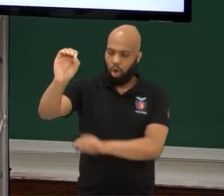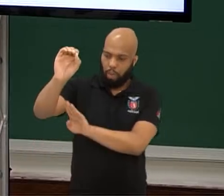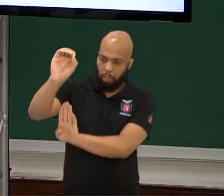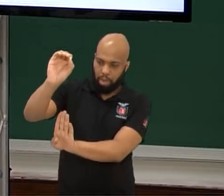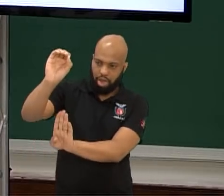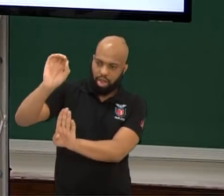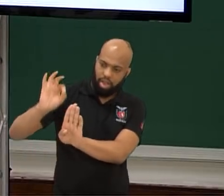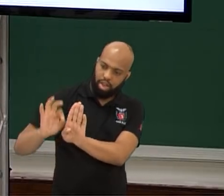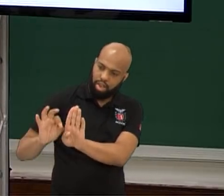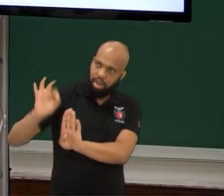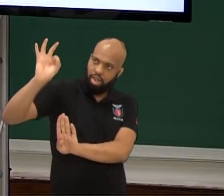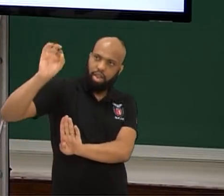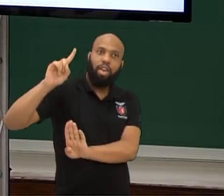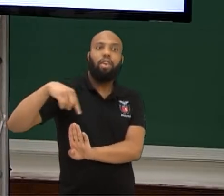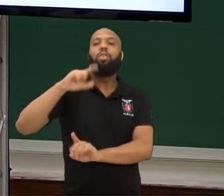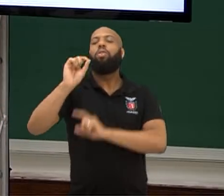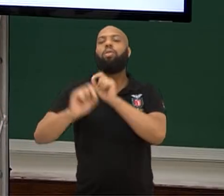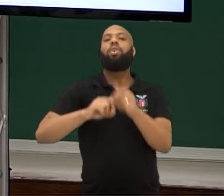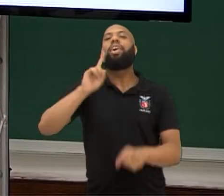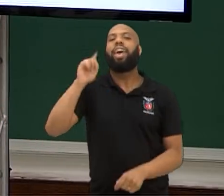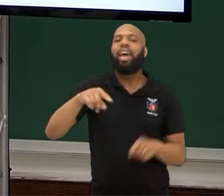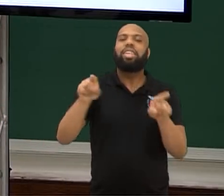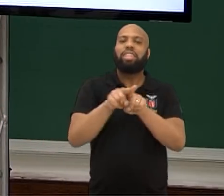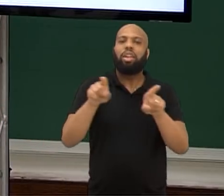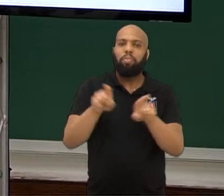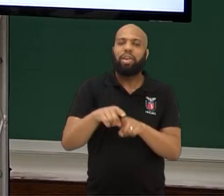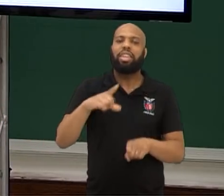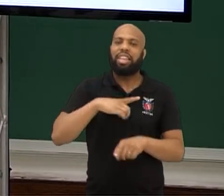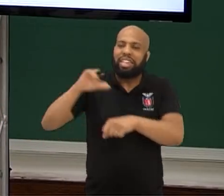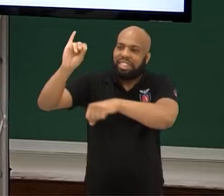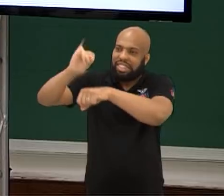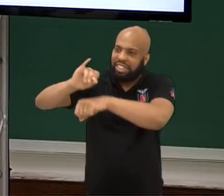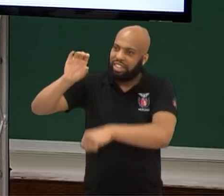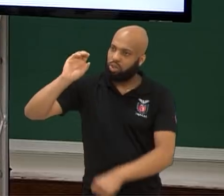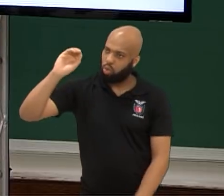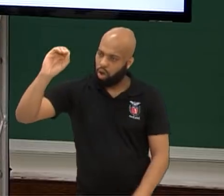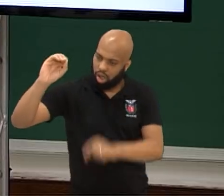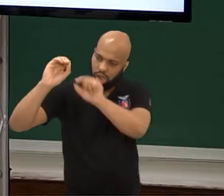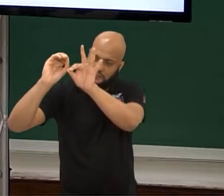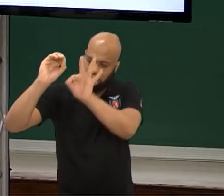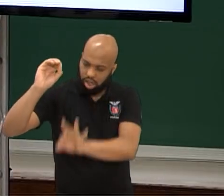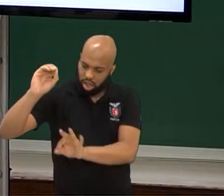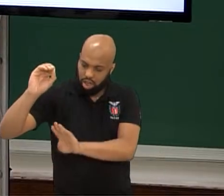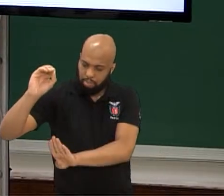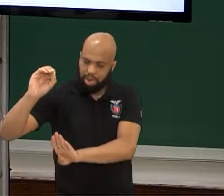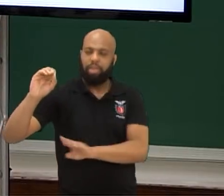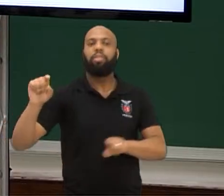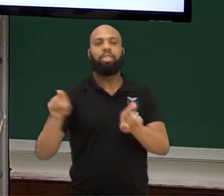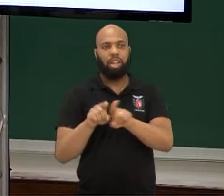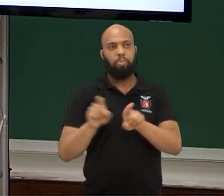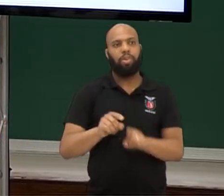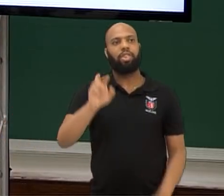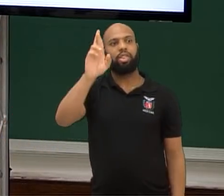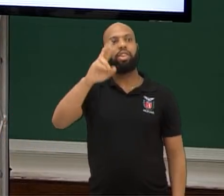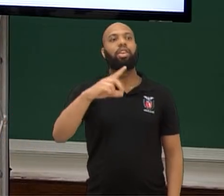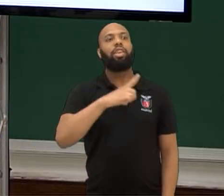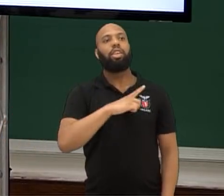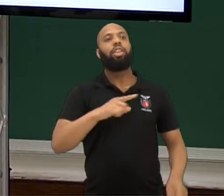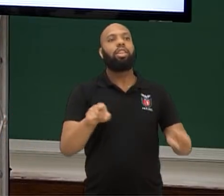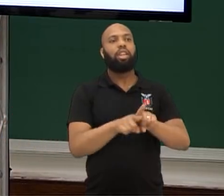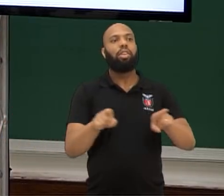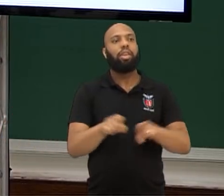Cadê ele aqui, ó? OB. Também vai do centro até a extremidade da circunferência. Temos